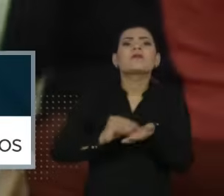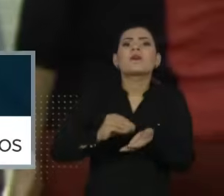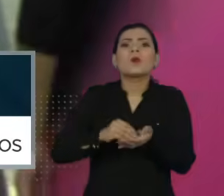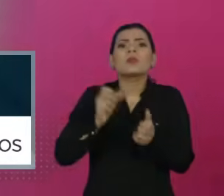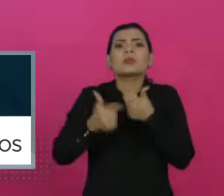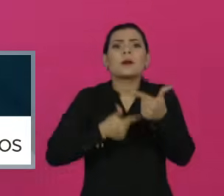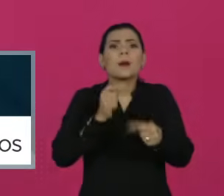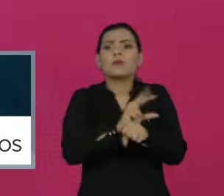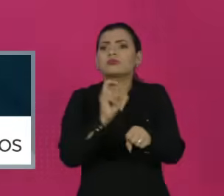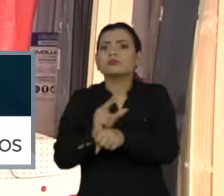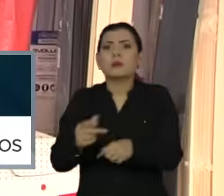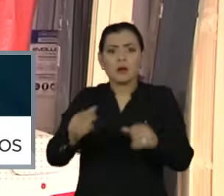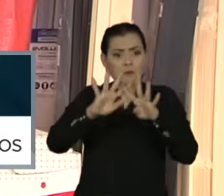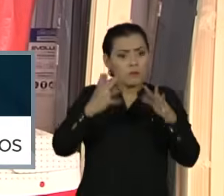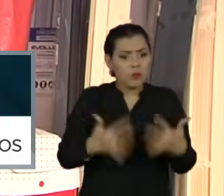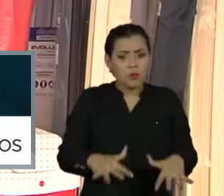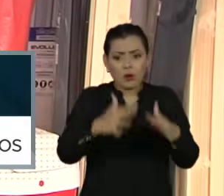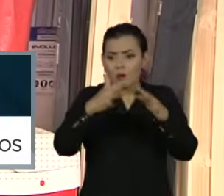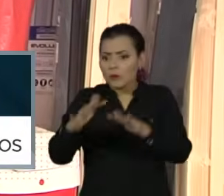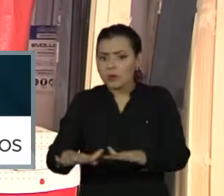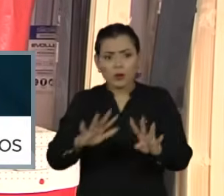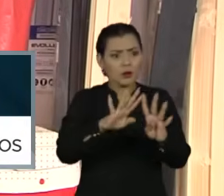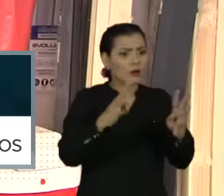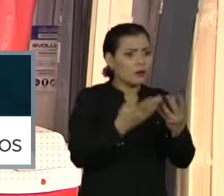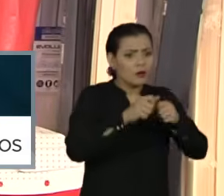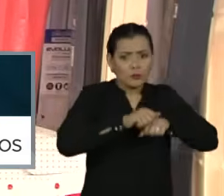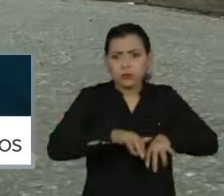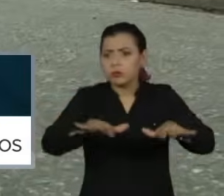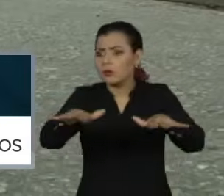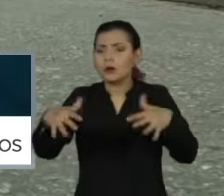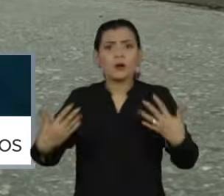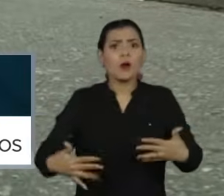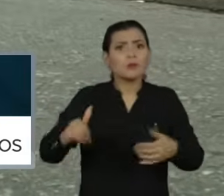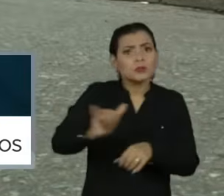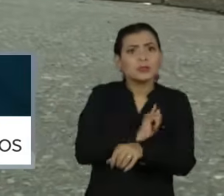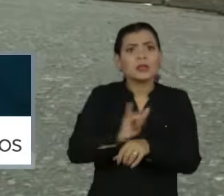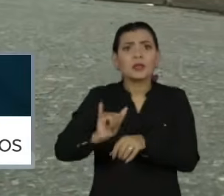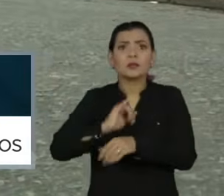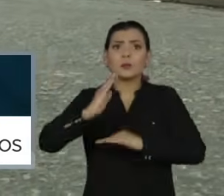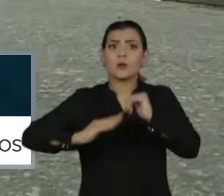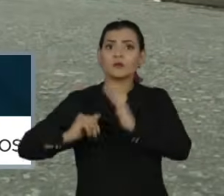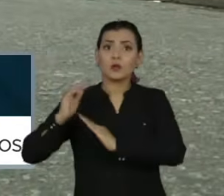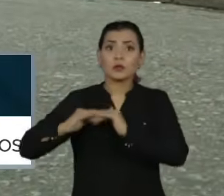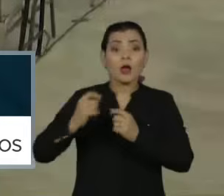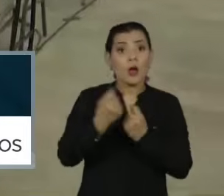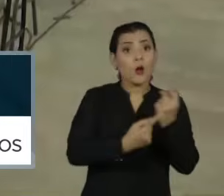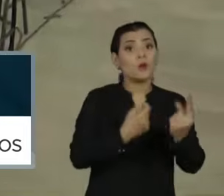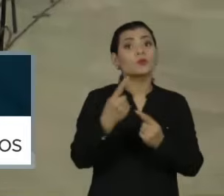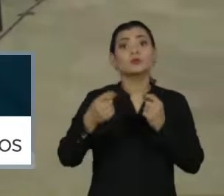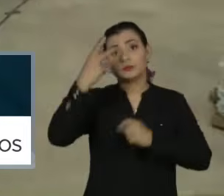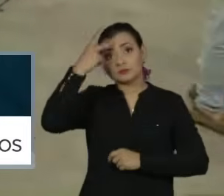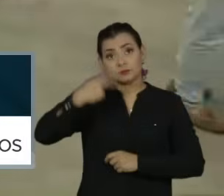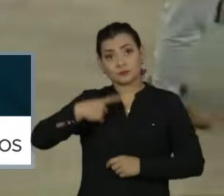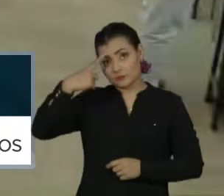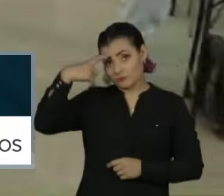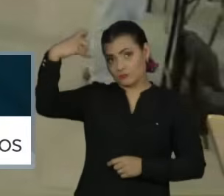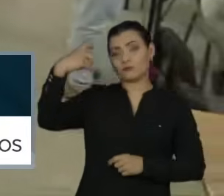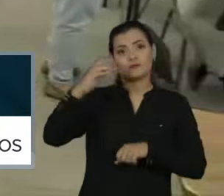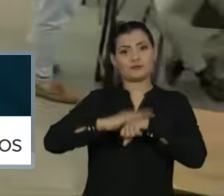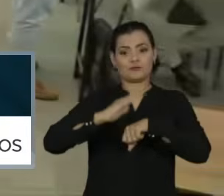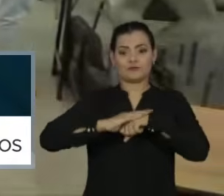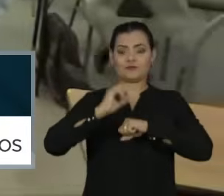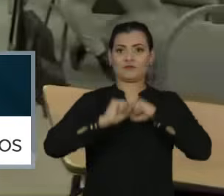crise, pandemia. Em busca de alternativas profissionais, muitos se arriscam na abertura de um negócio